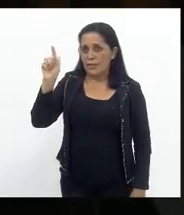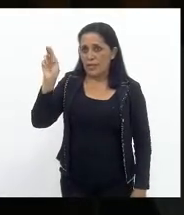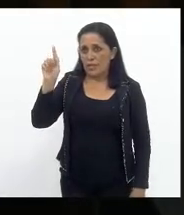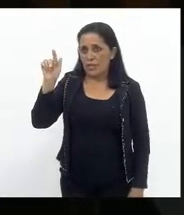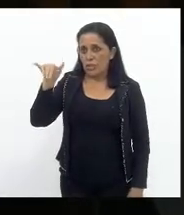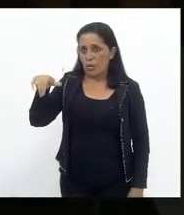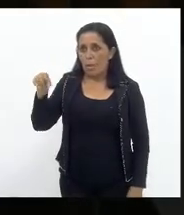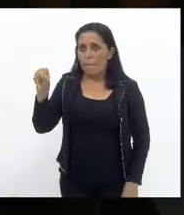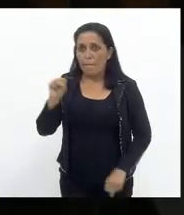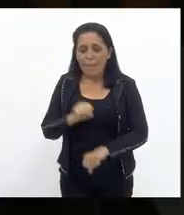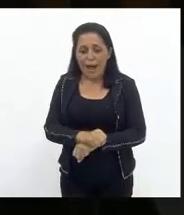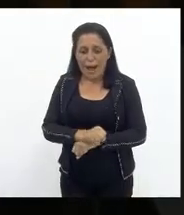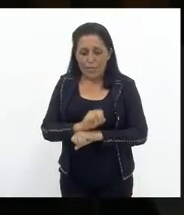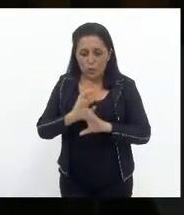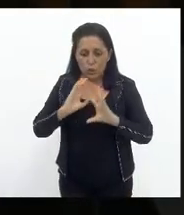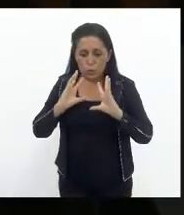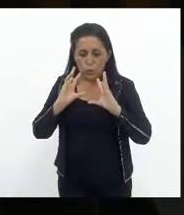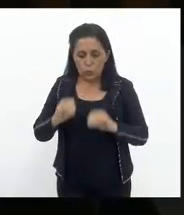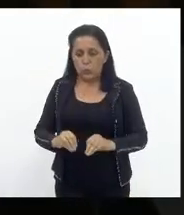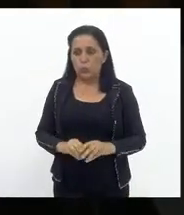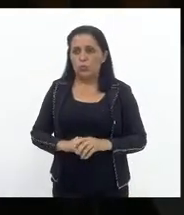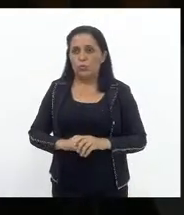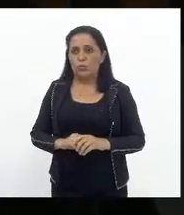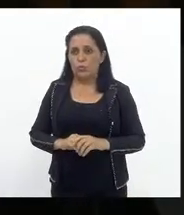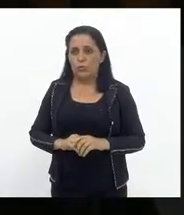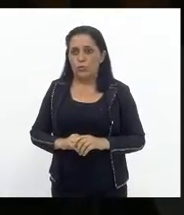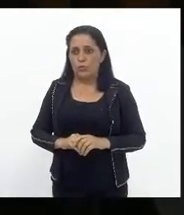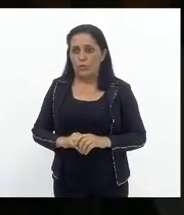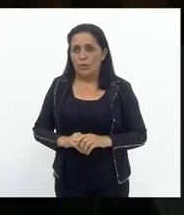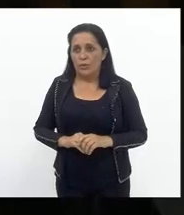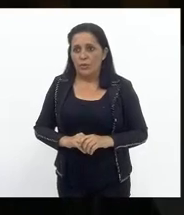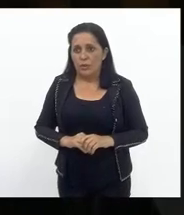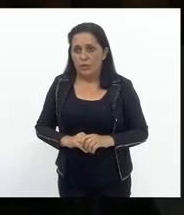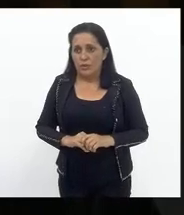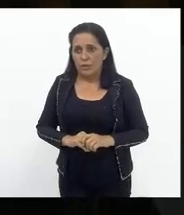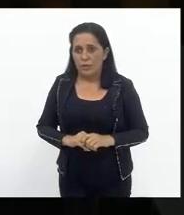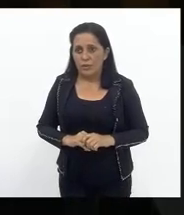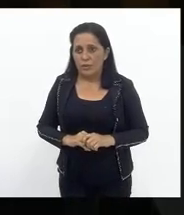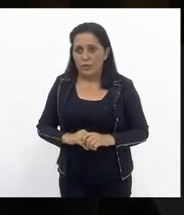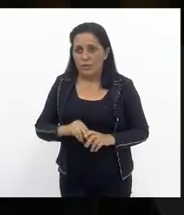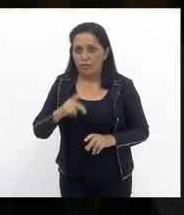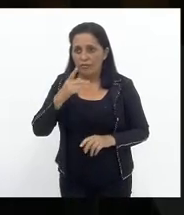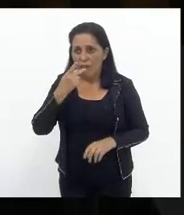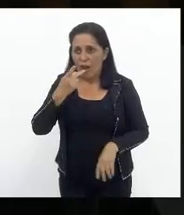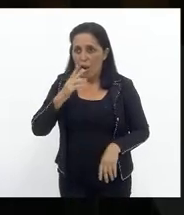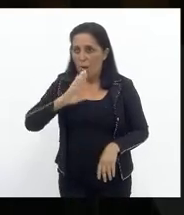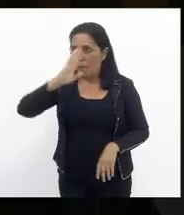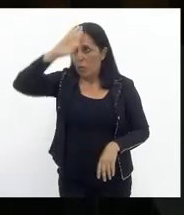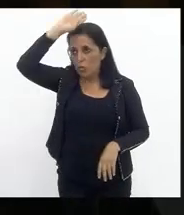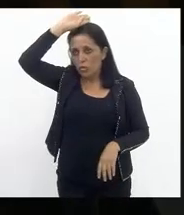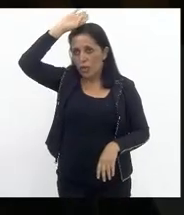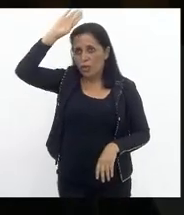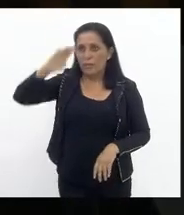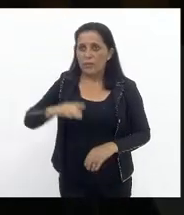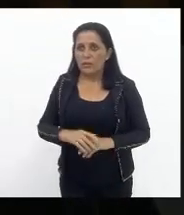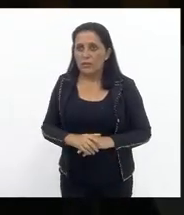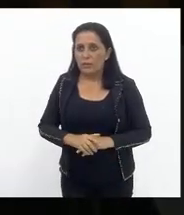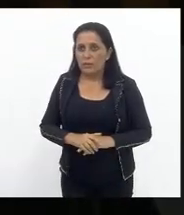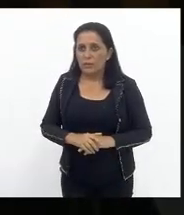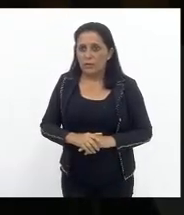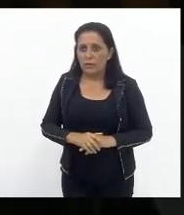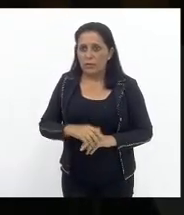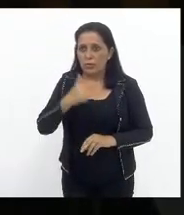paralisasse tudo. Logo esses que se dizem bolsonaristas, logo esses